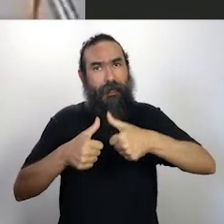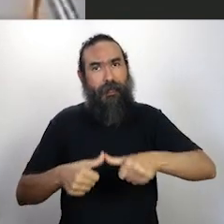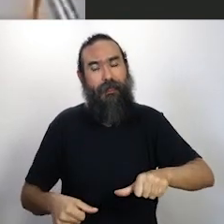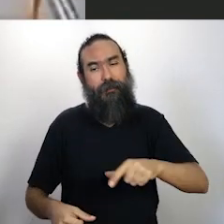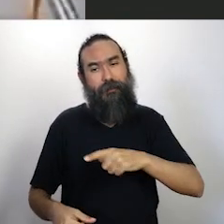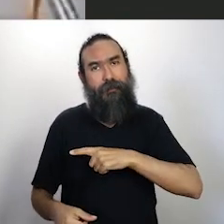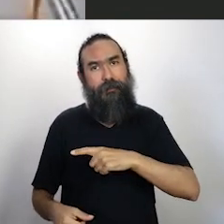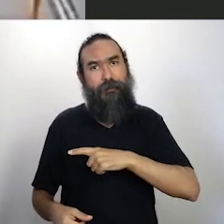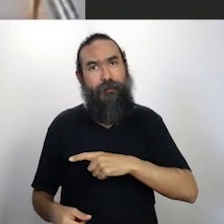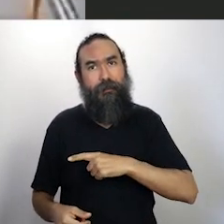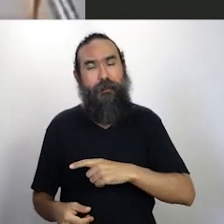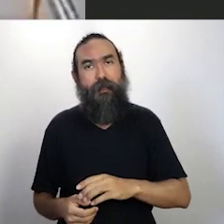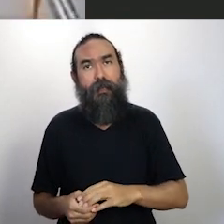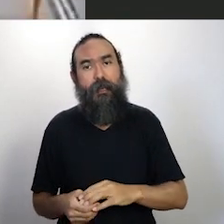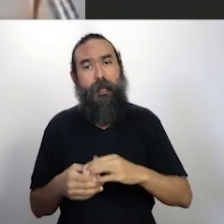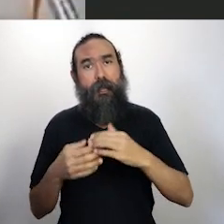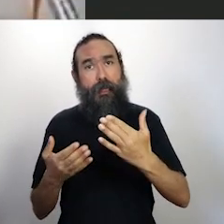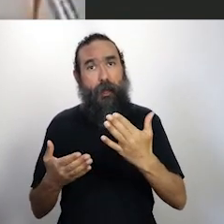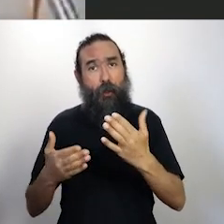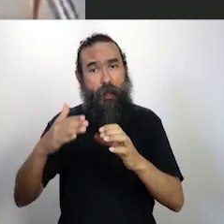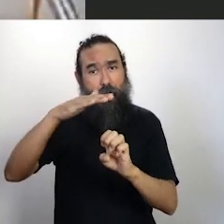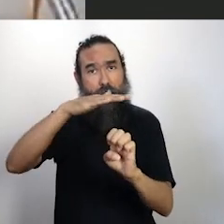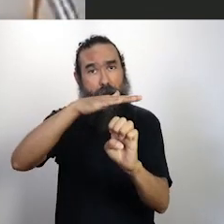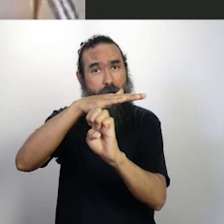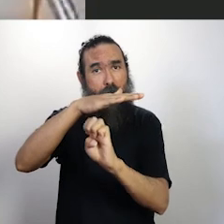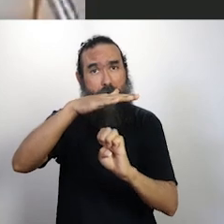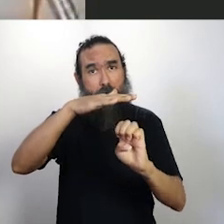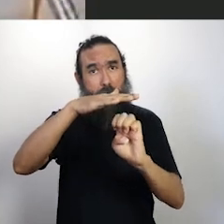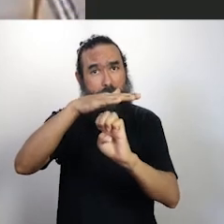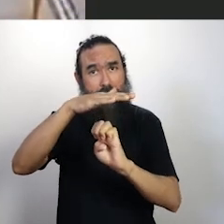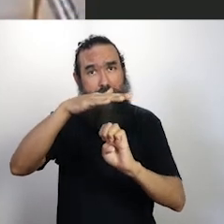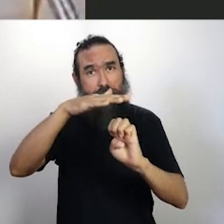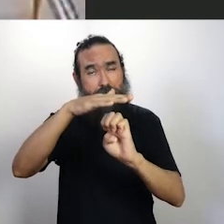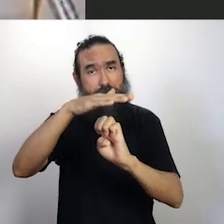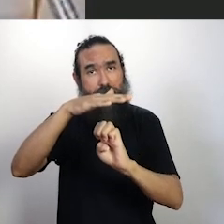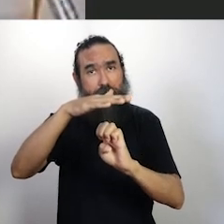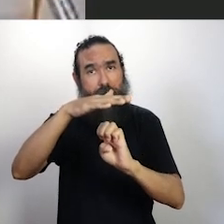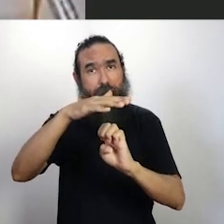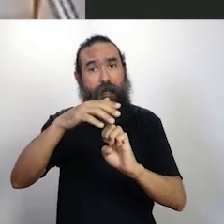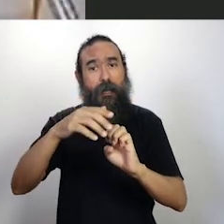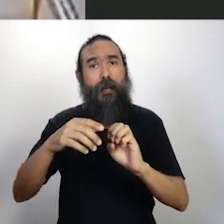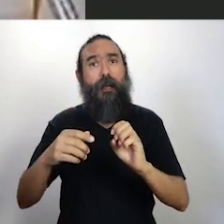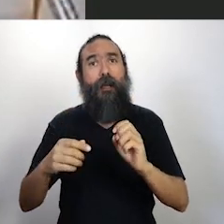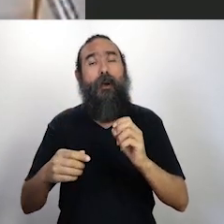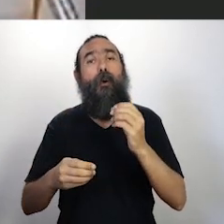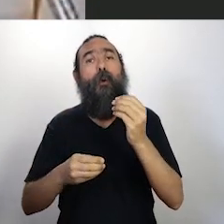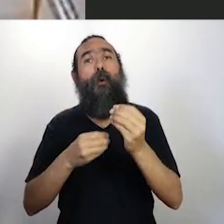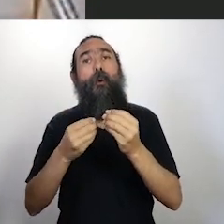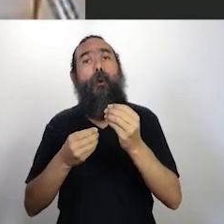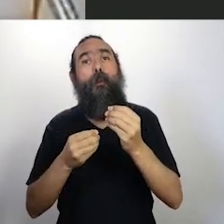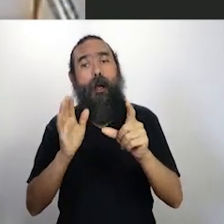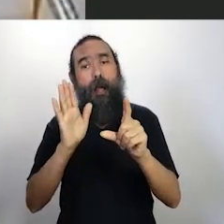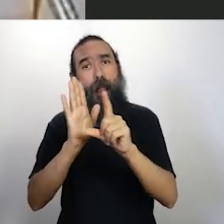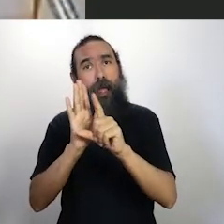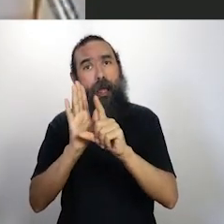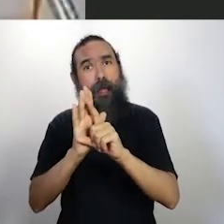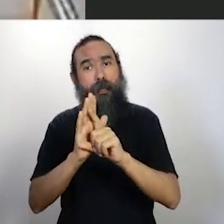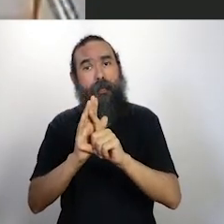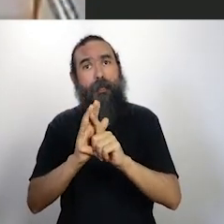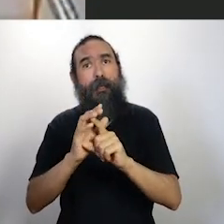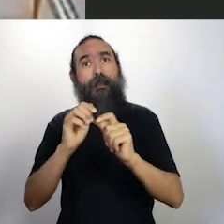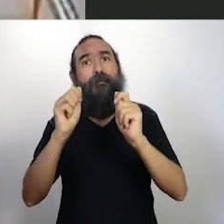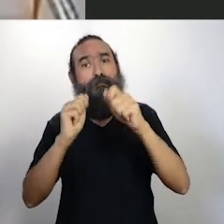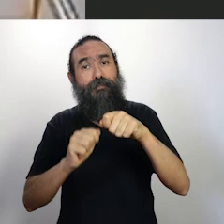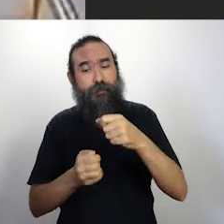estaduais têm as empresas tinham em relação aos mecanismos de fomento da lei de mercenato que passava pelas